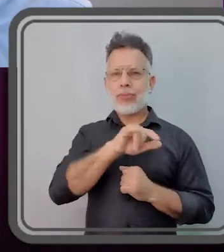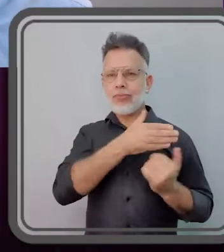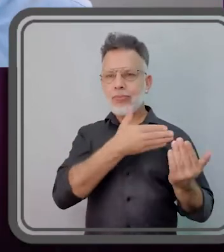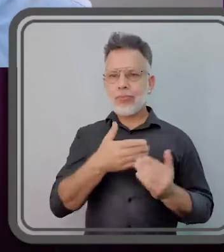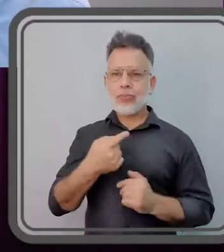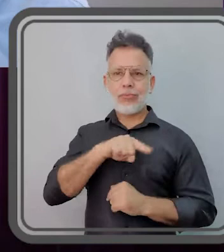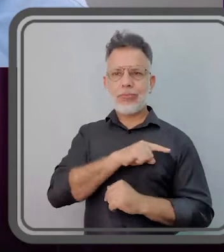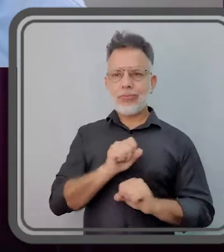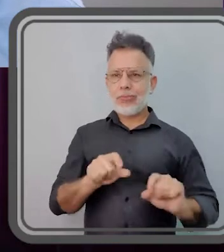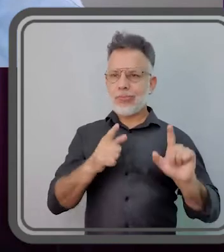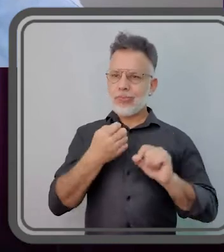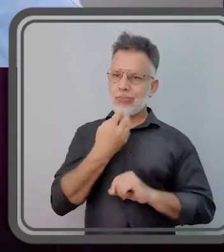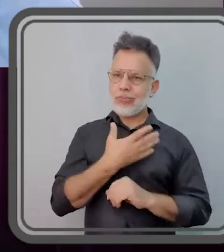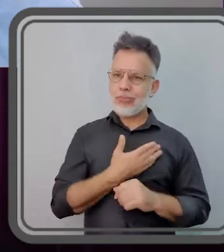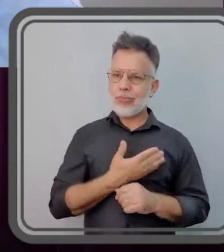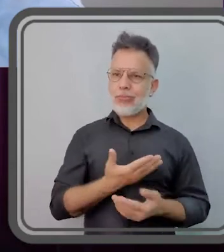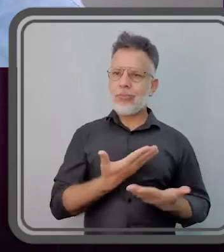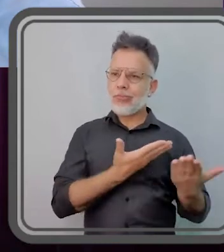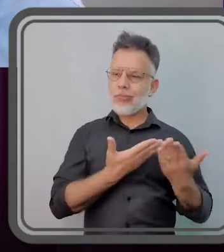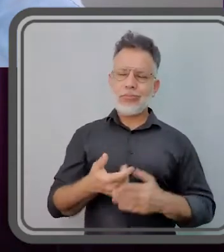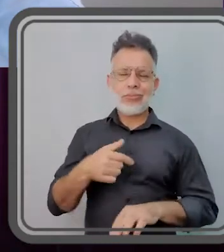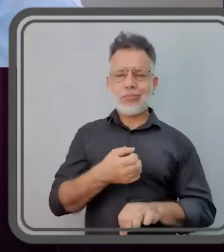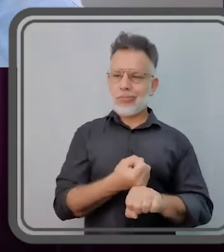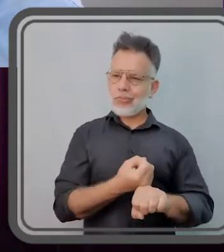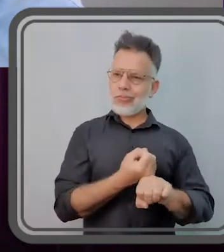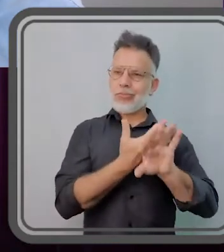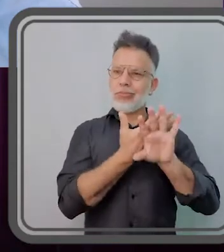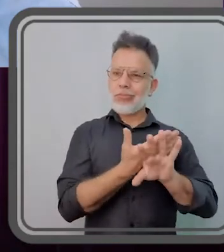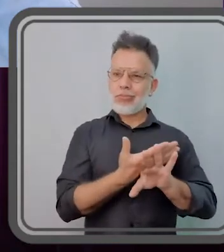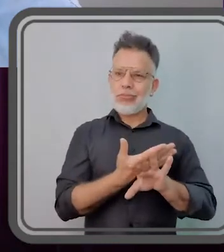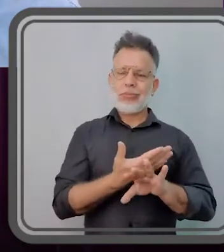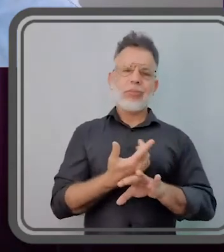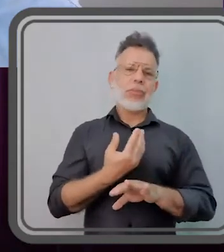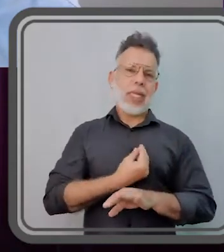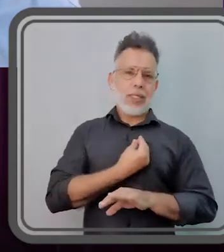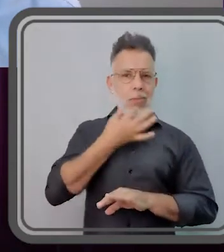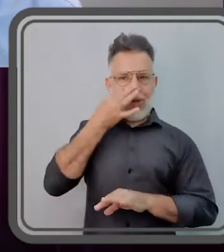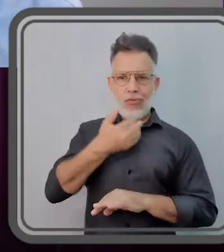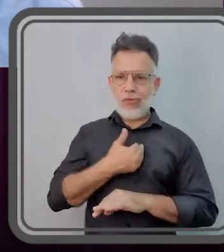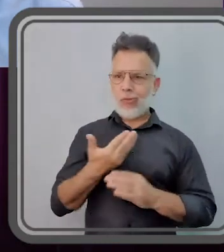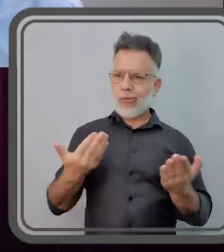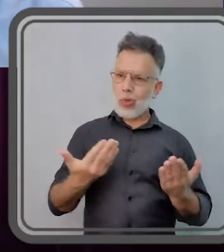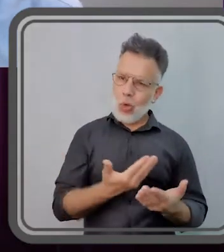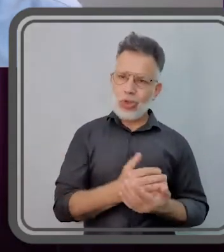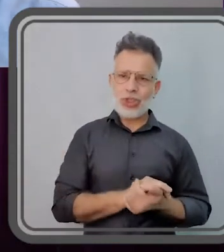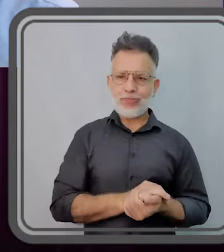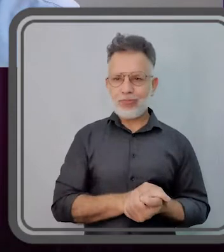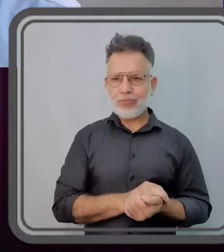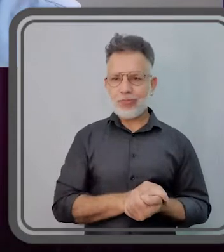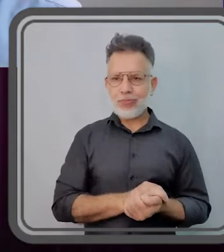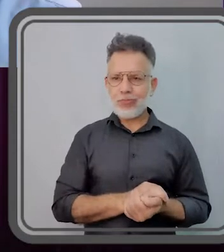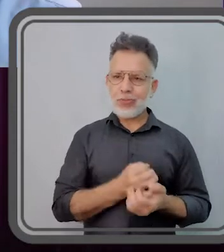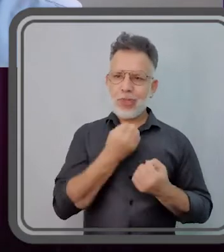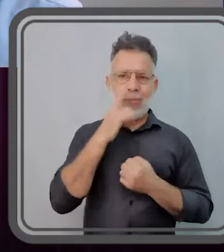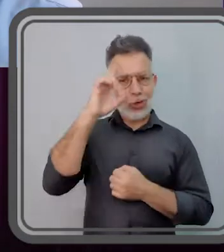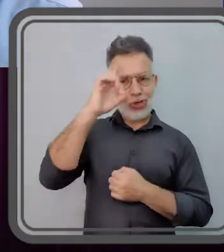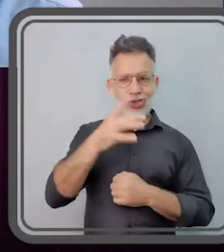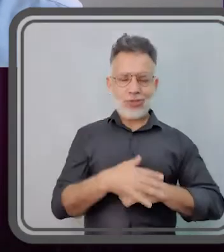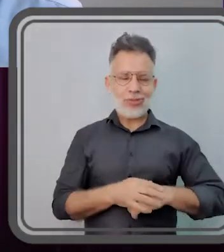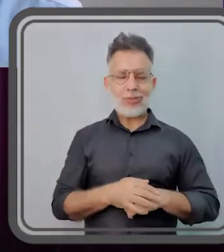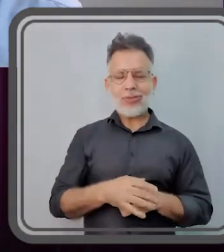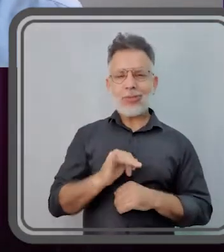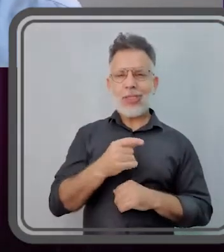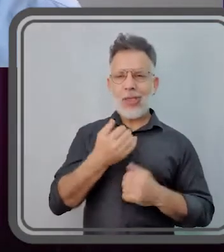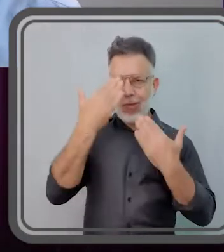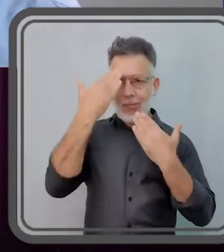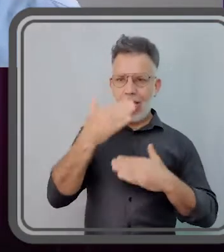painel. Maggie, welcome to Wind Talks. We are live today. Bom dia, Tiago. Thank you for